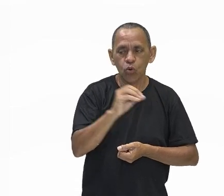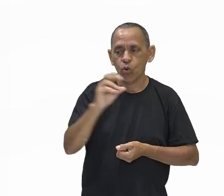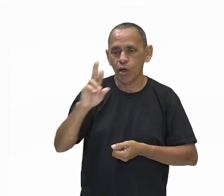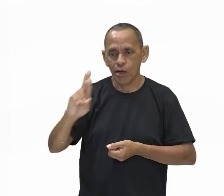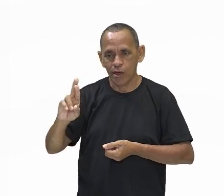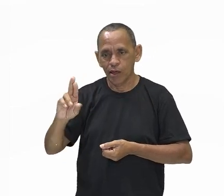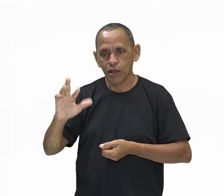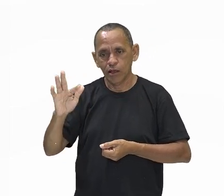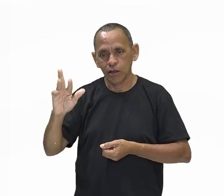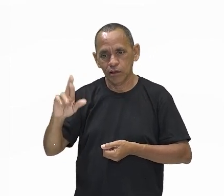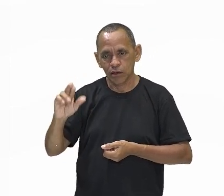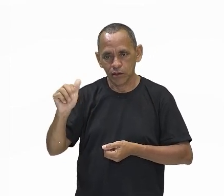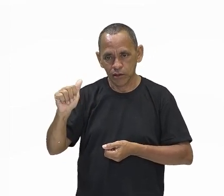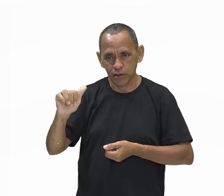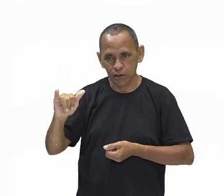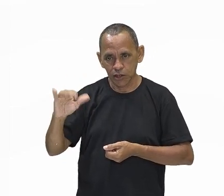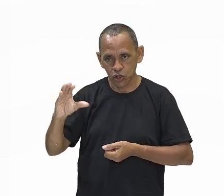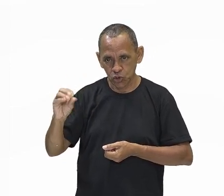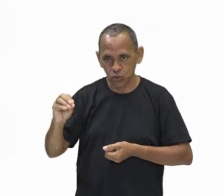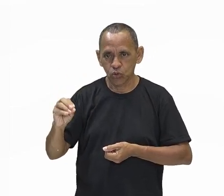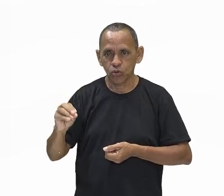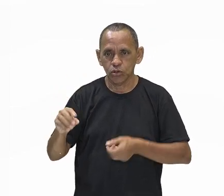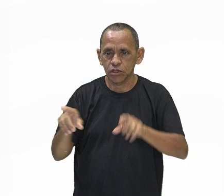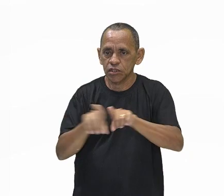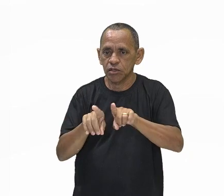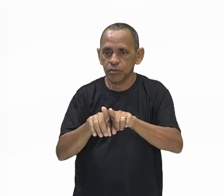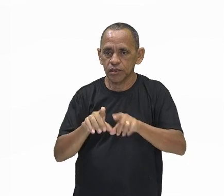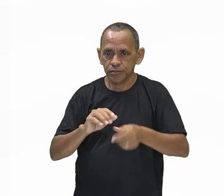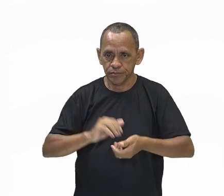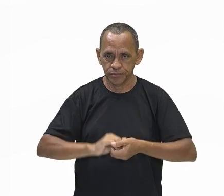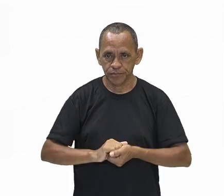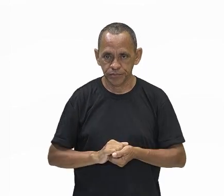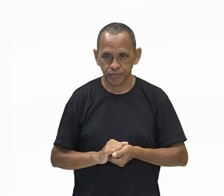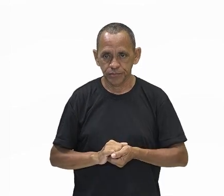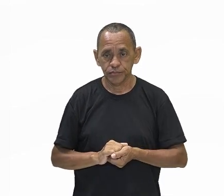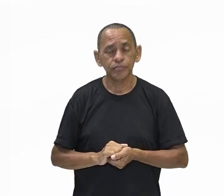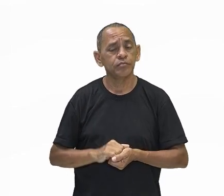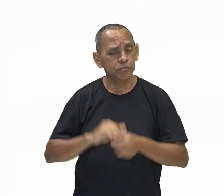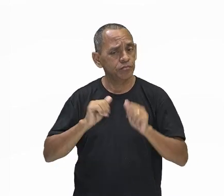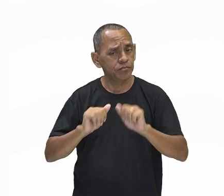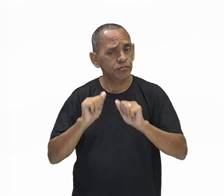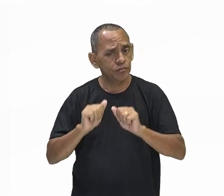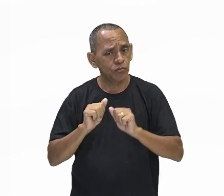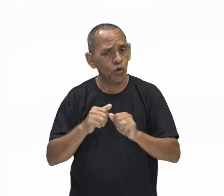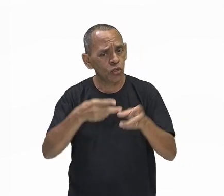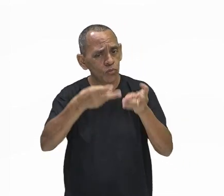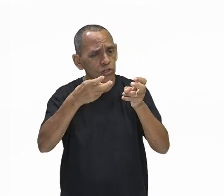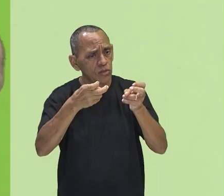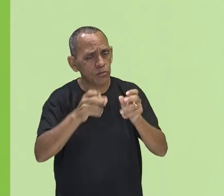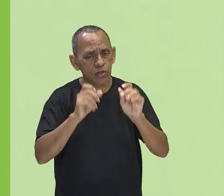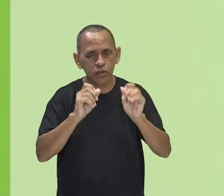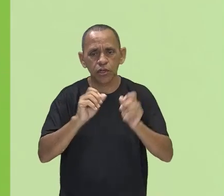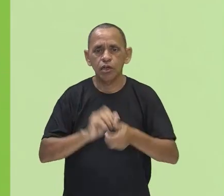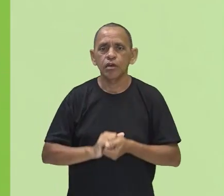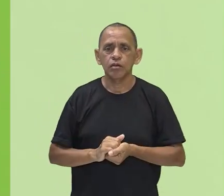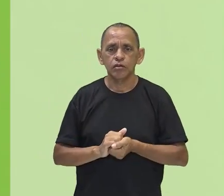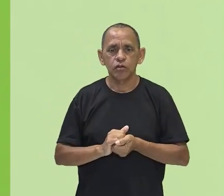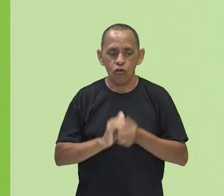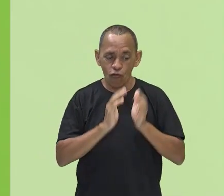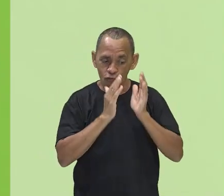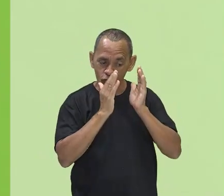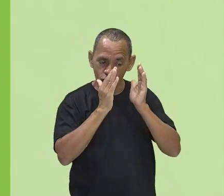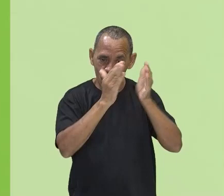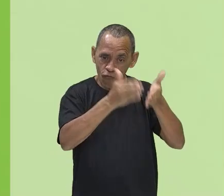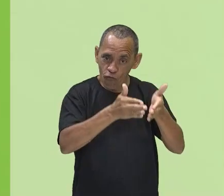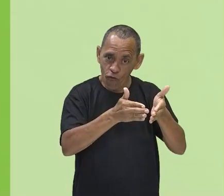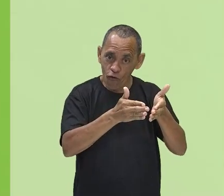De modo que, pela própria intuição, aí a gente pode concluir que o foco é 2 vezes o raio, beleza? Então, vimos